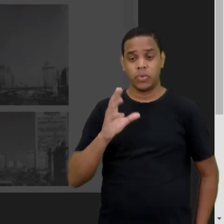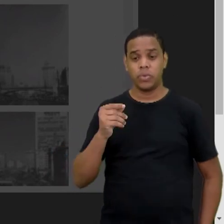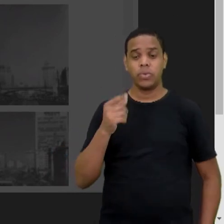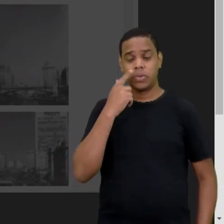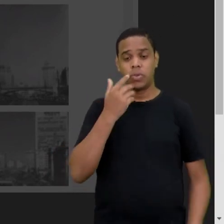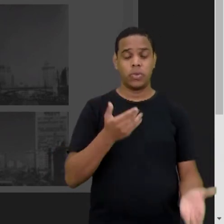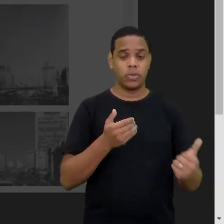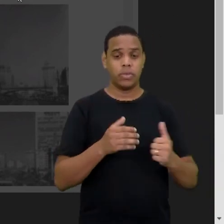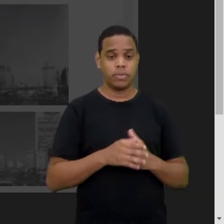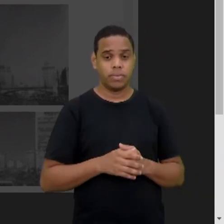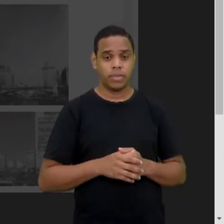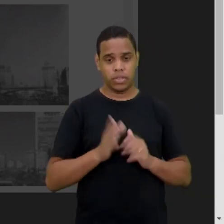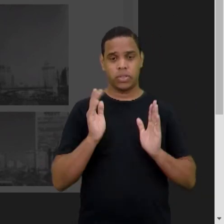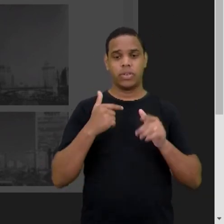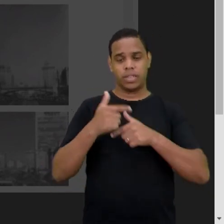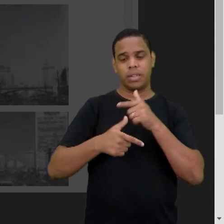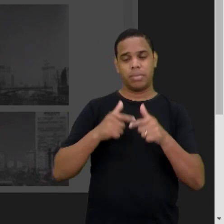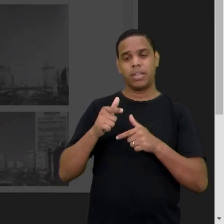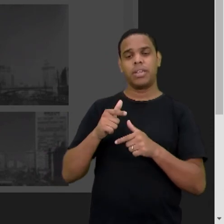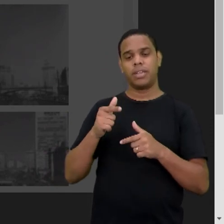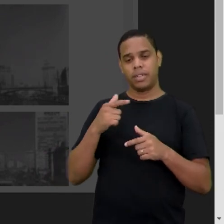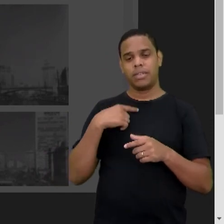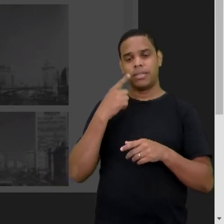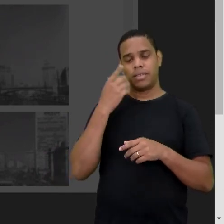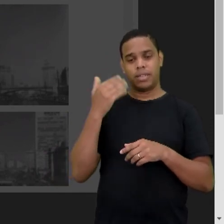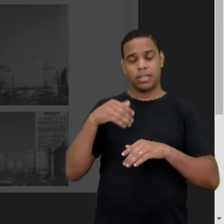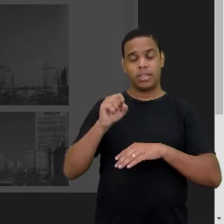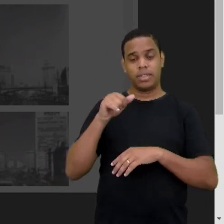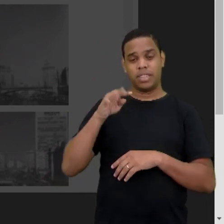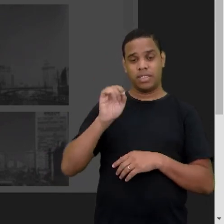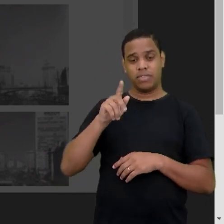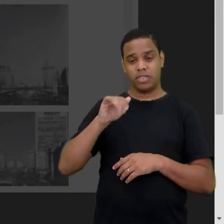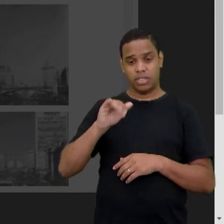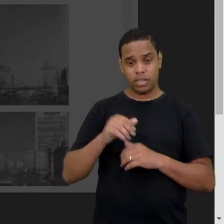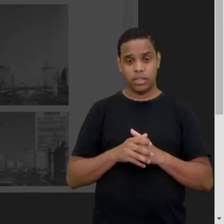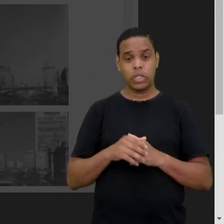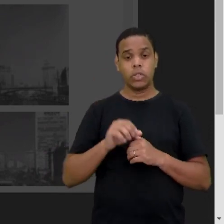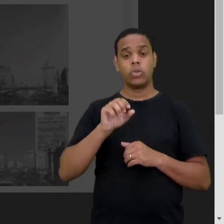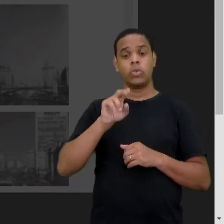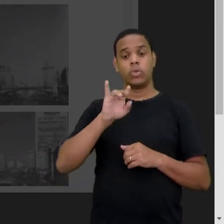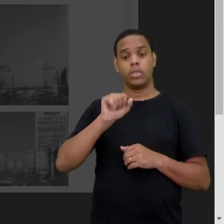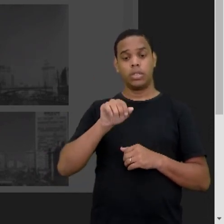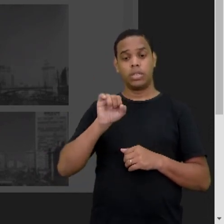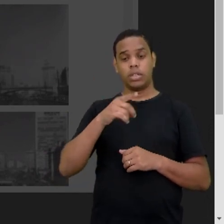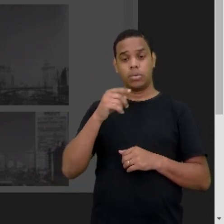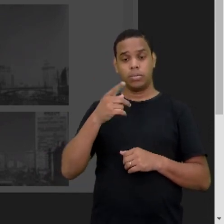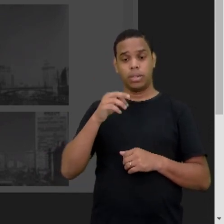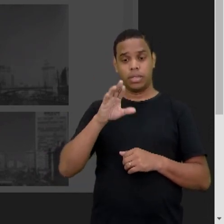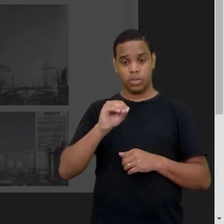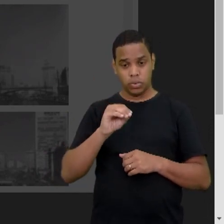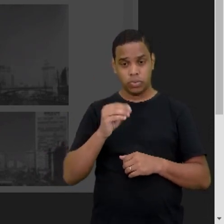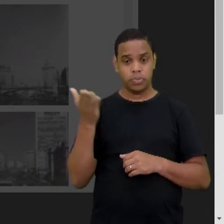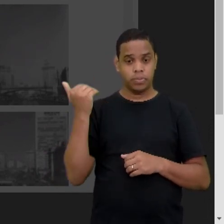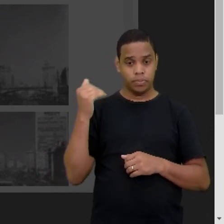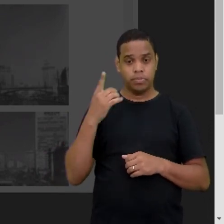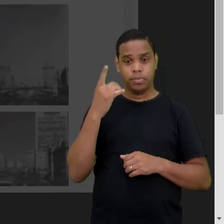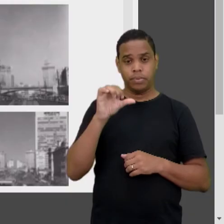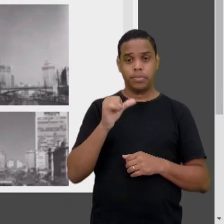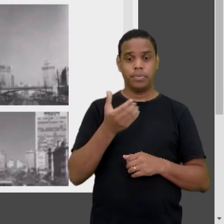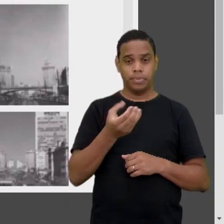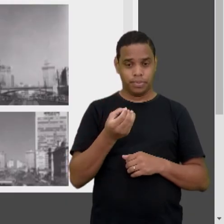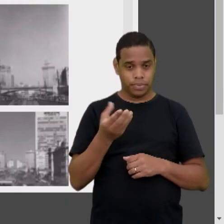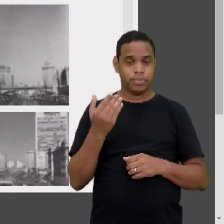jovem. Eu já fui boy, então andei muito aí na Santa Efigênia. Aí, ó. Usina de São Pedro, né? Uma das primeiras usinas aqui do estado de São